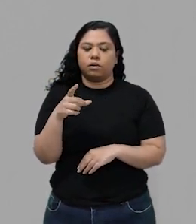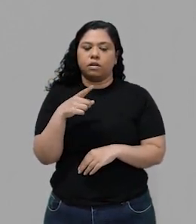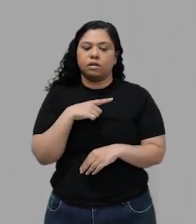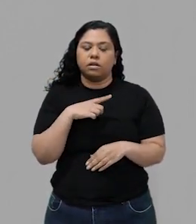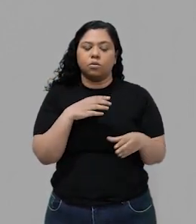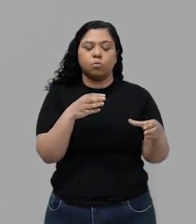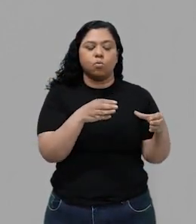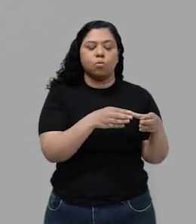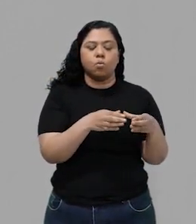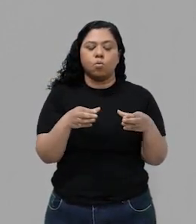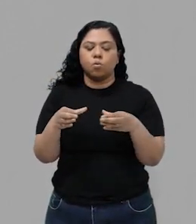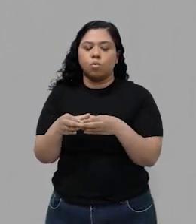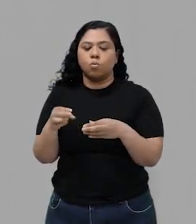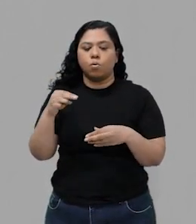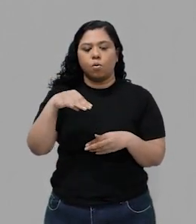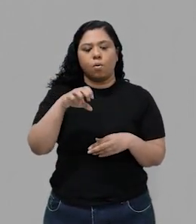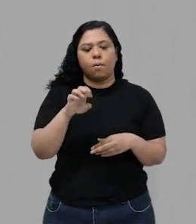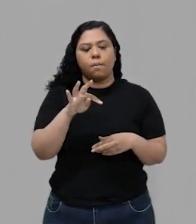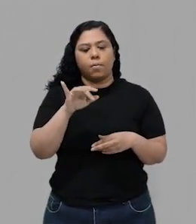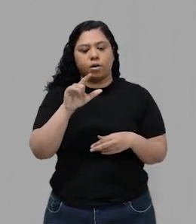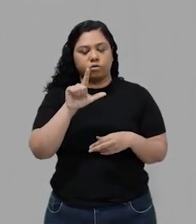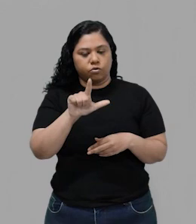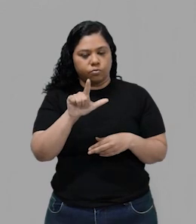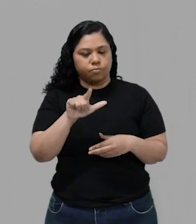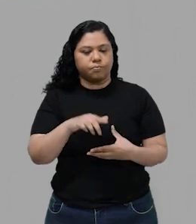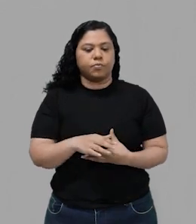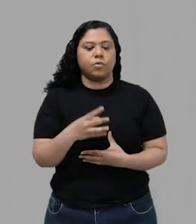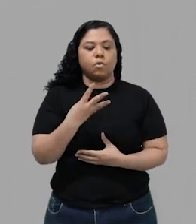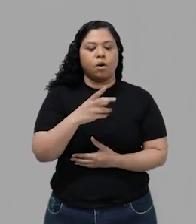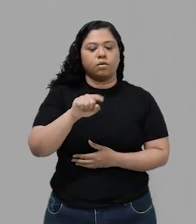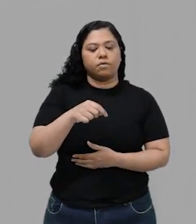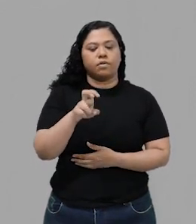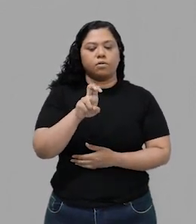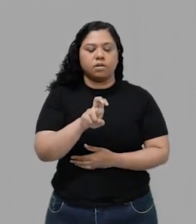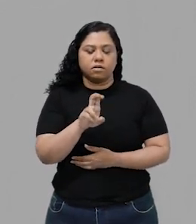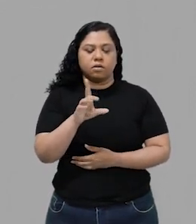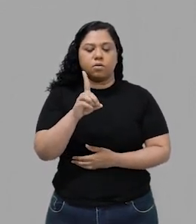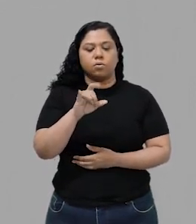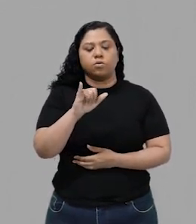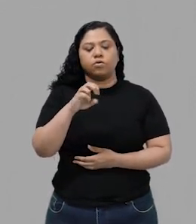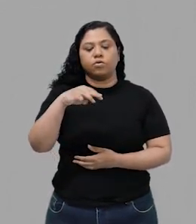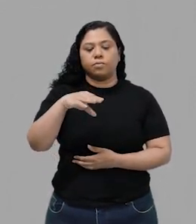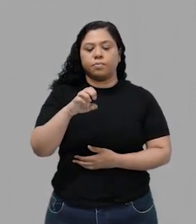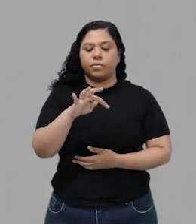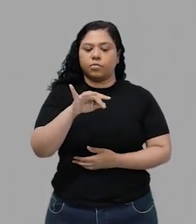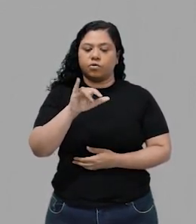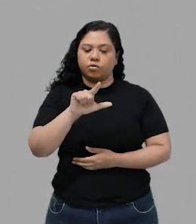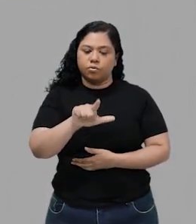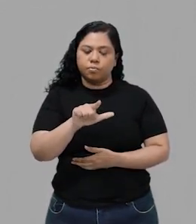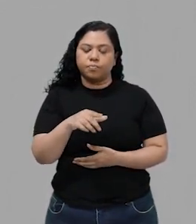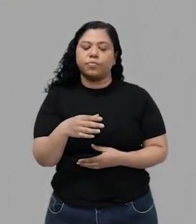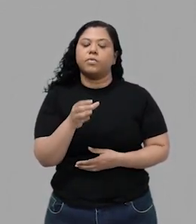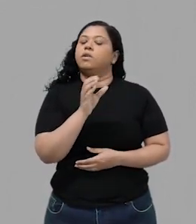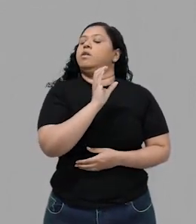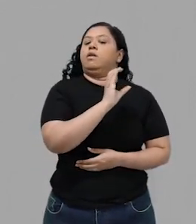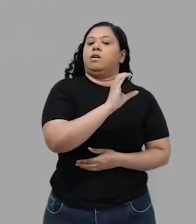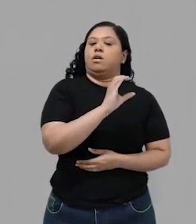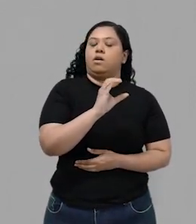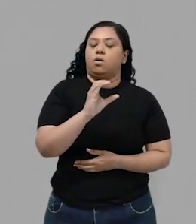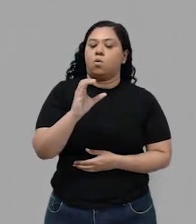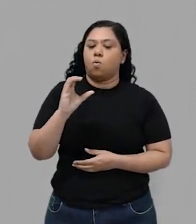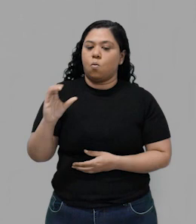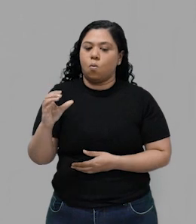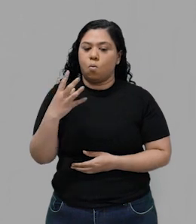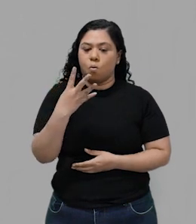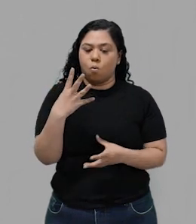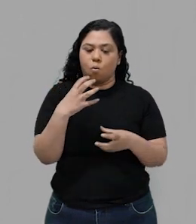metil, então 4,5 de metil. A cadeia principal tem 7 carbonos, hept, tudo